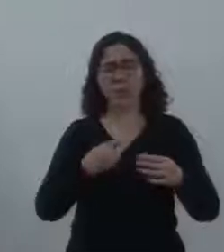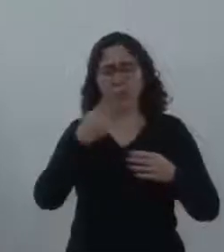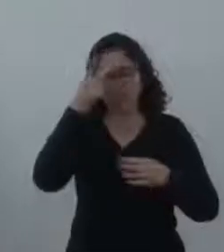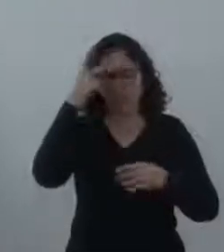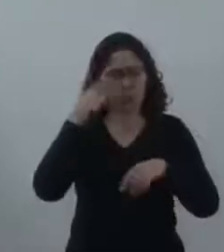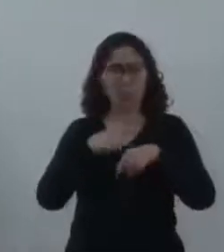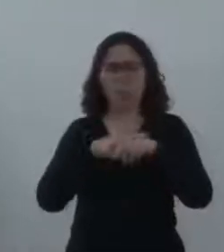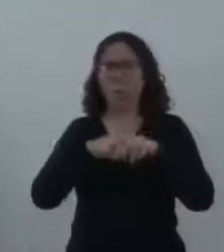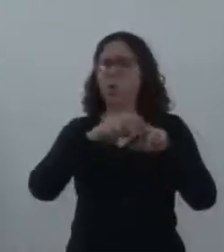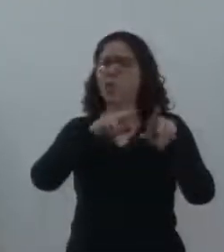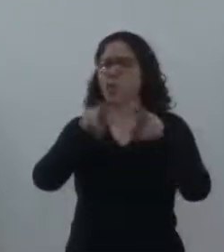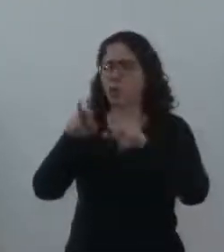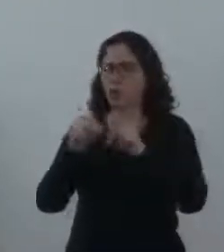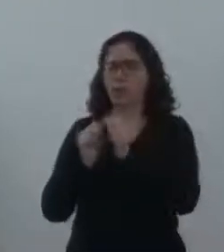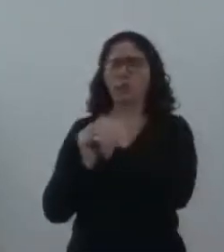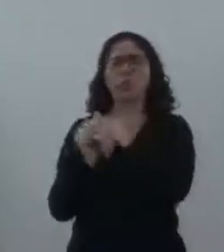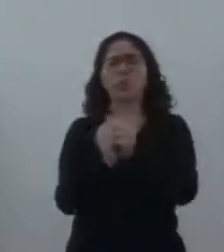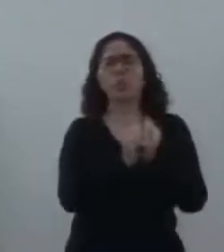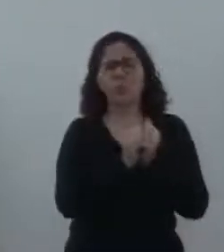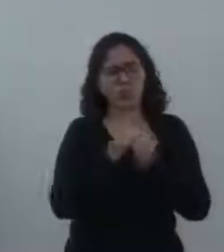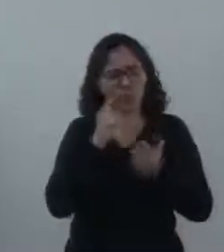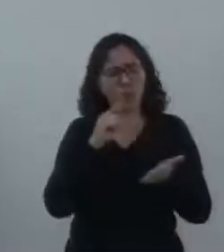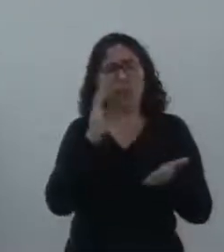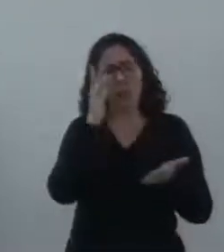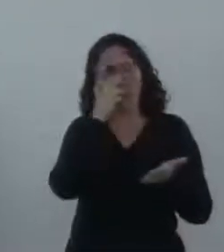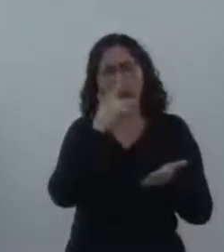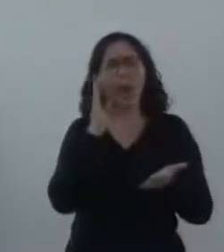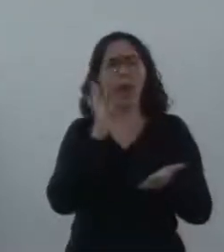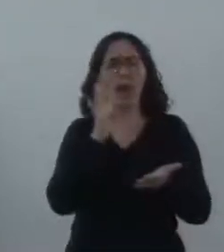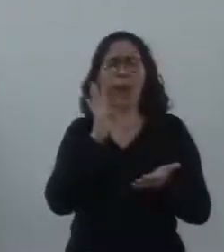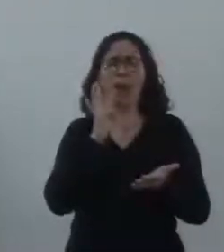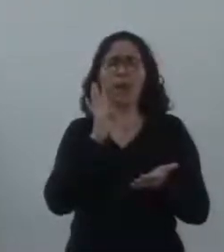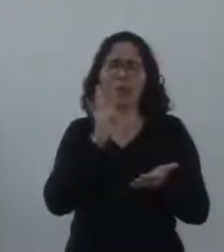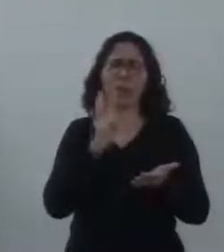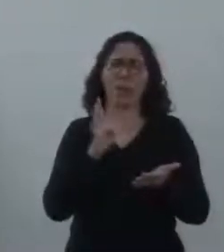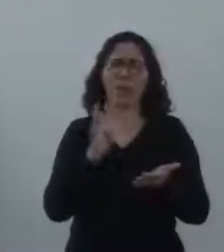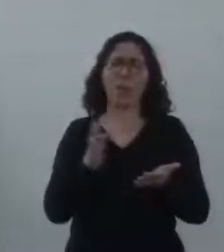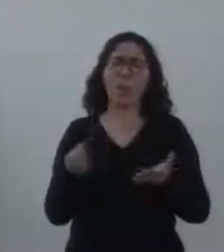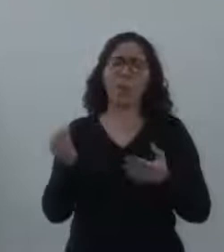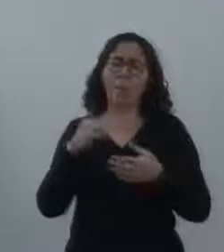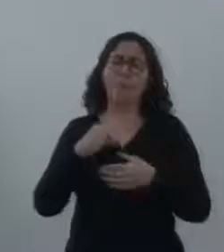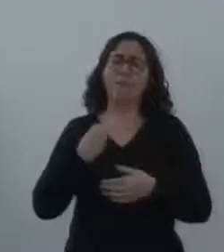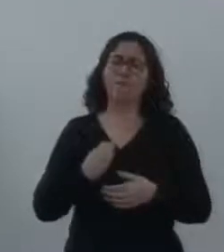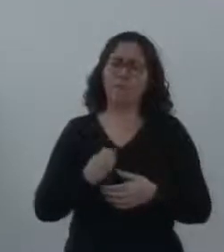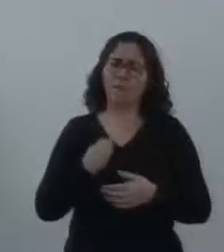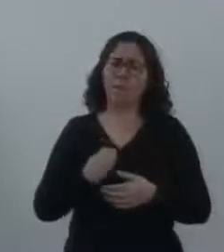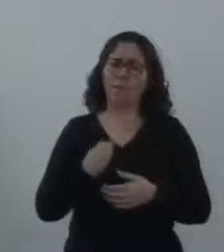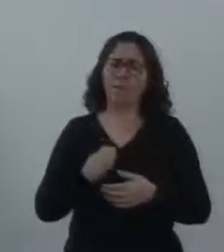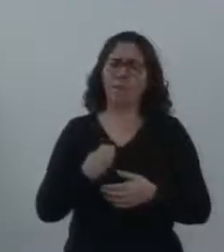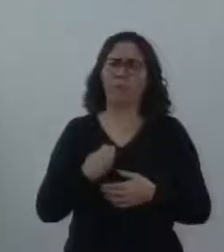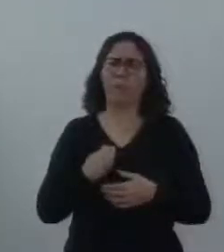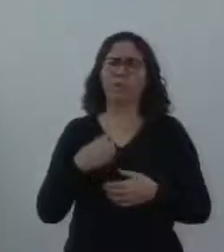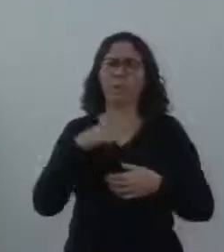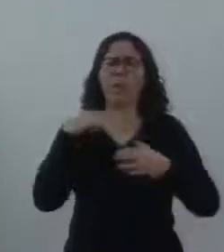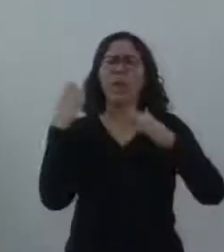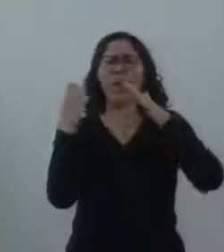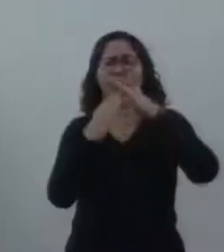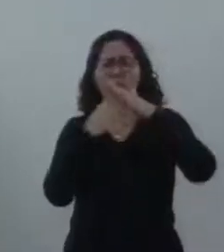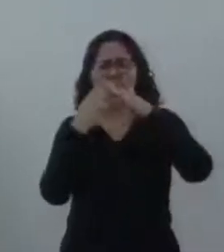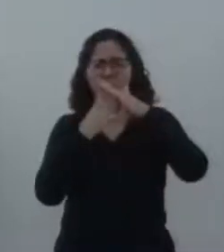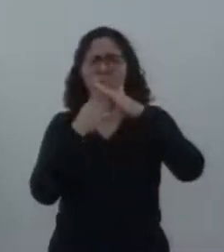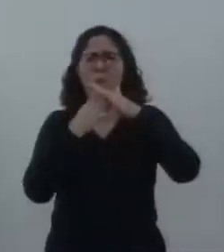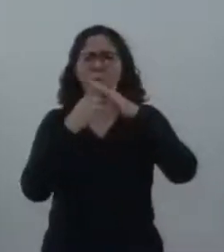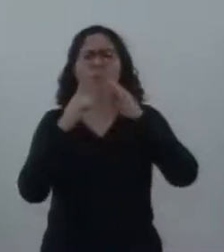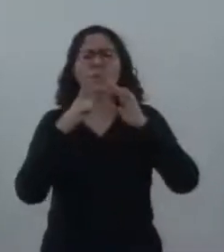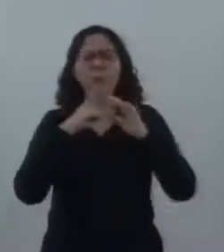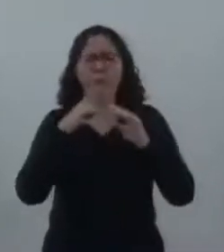diferentes raças, etnias. Olha que coisa bonita, se a gente conseguir trazer para a vida real da gente. Muitas empresas estão revendo a sua